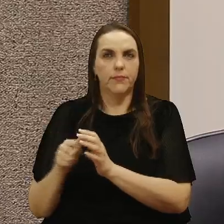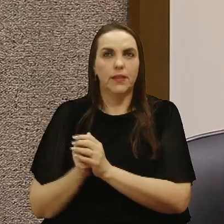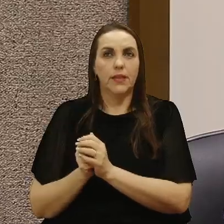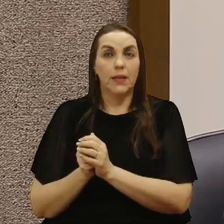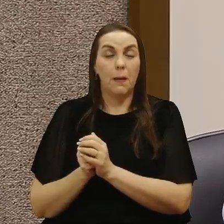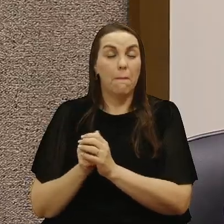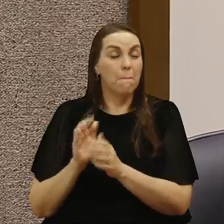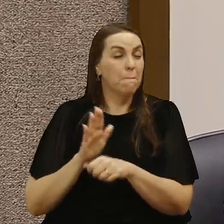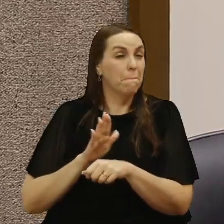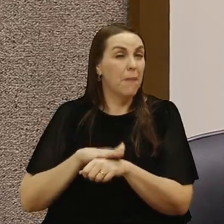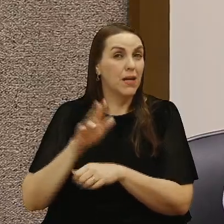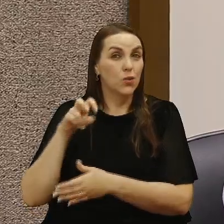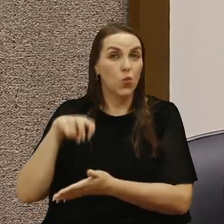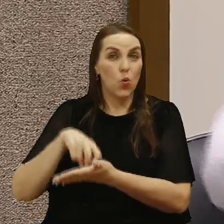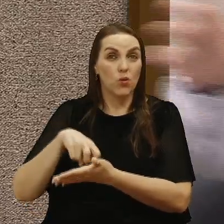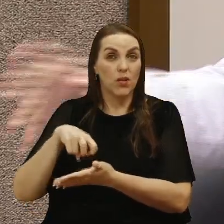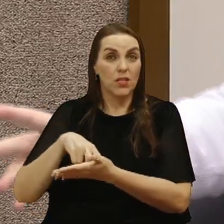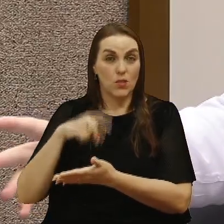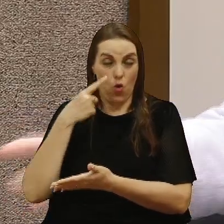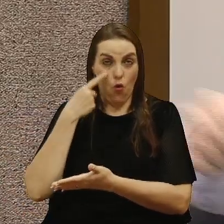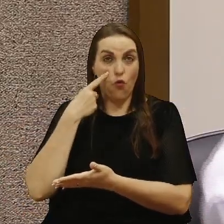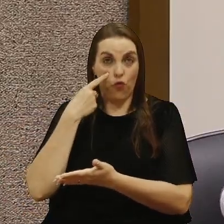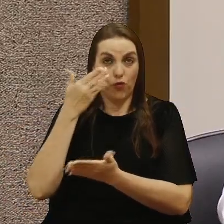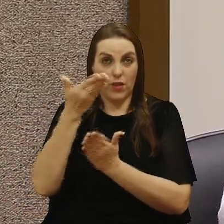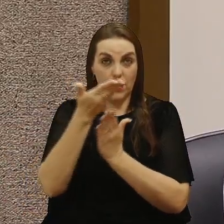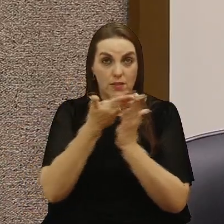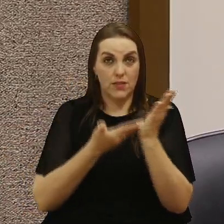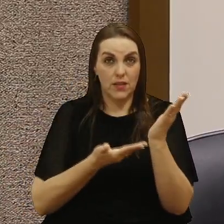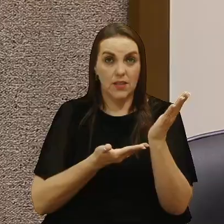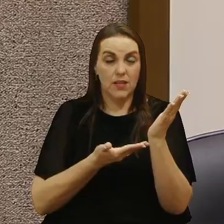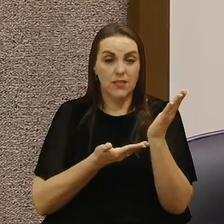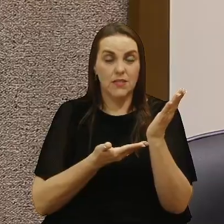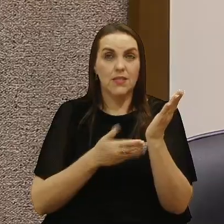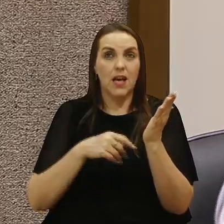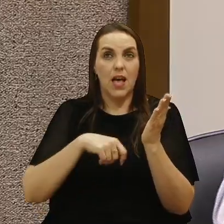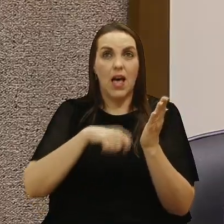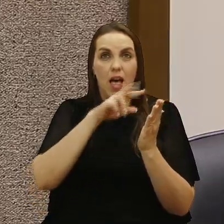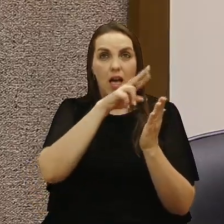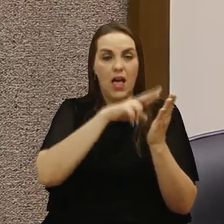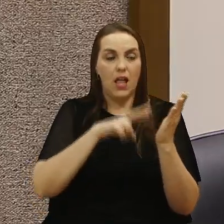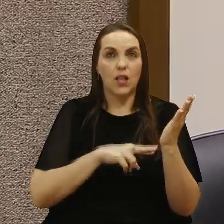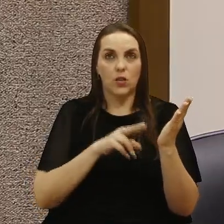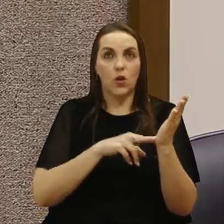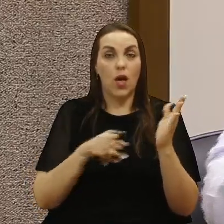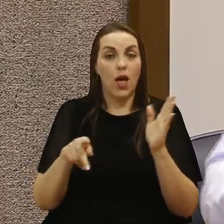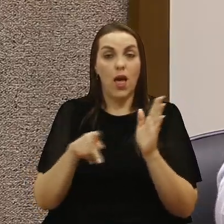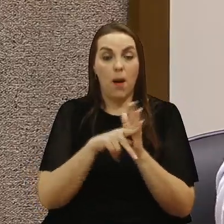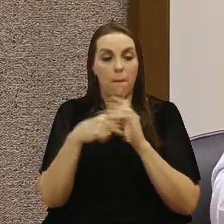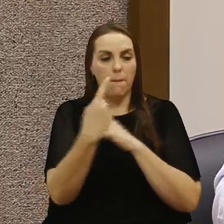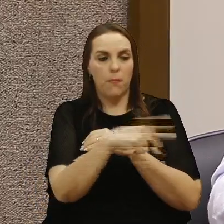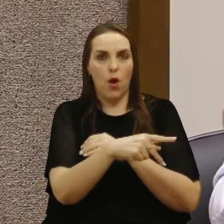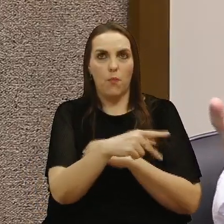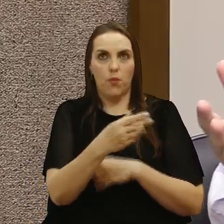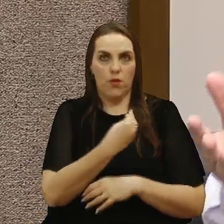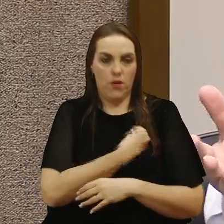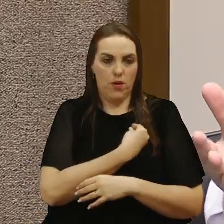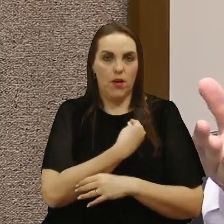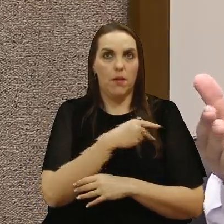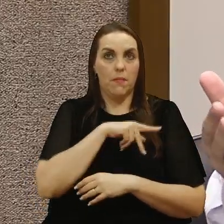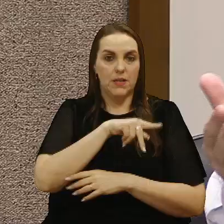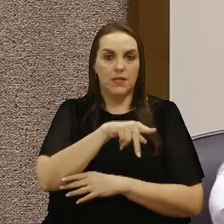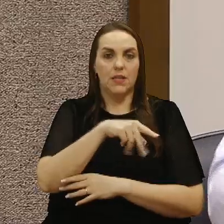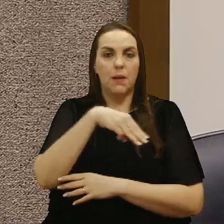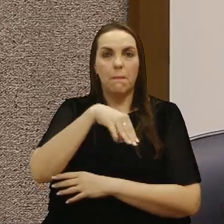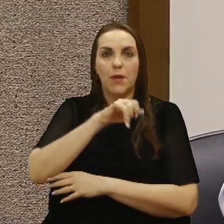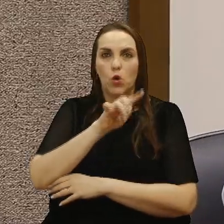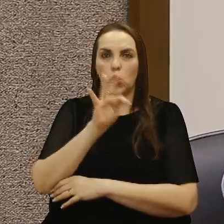eu vi a sentença contra a Codeca, a parte autora é o atual presidente, Milton Balbinotti. Essa é a primeira questão que fica clara.